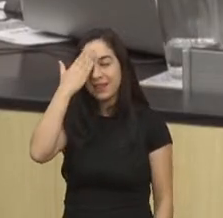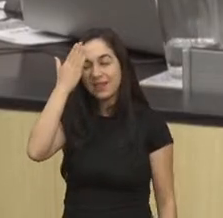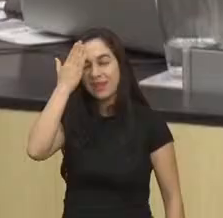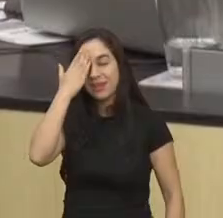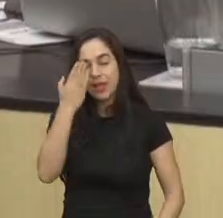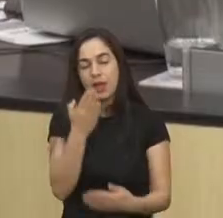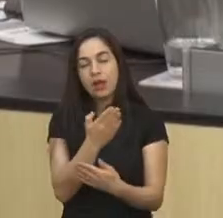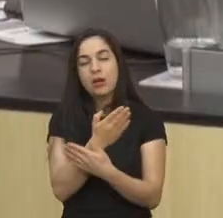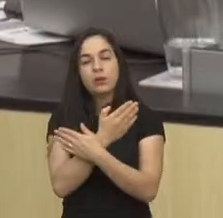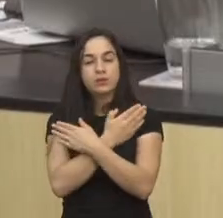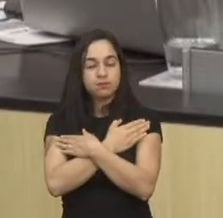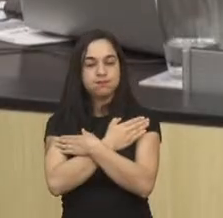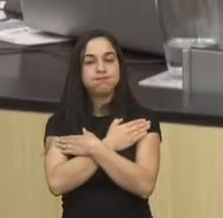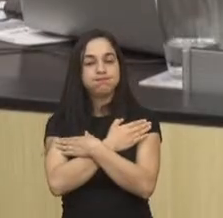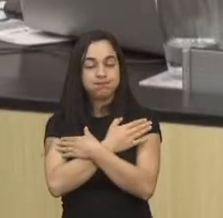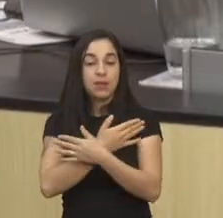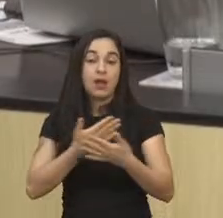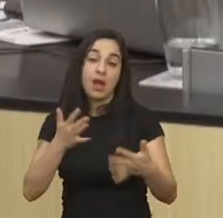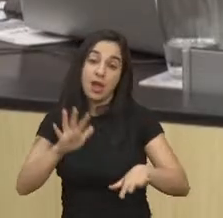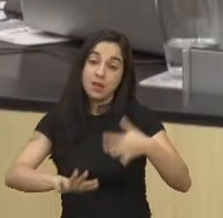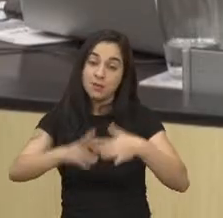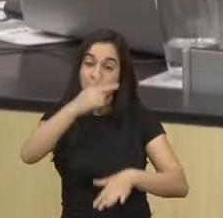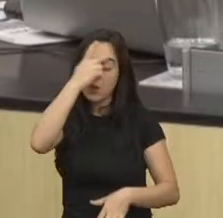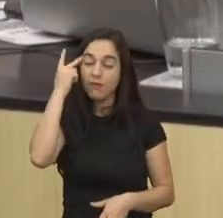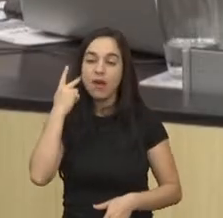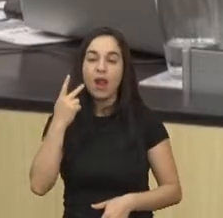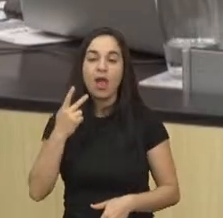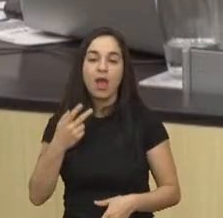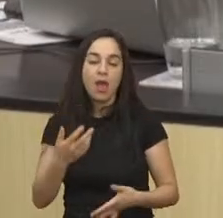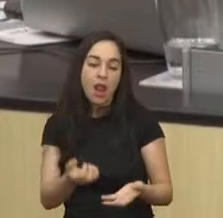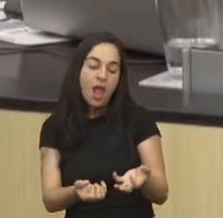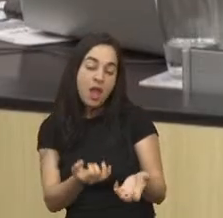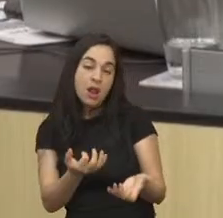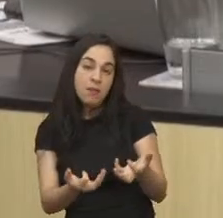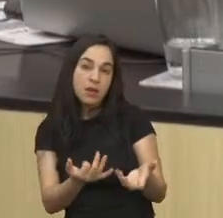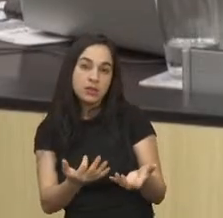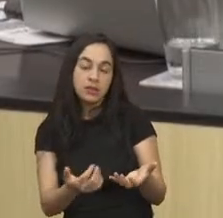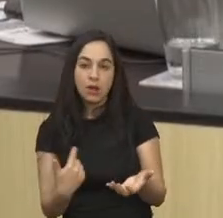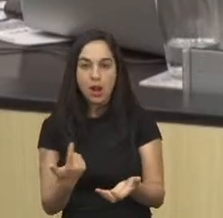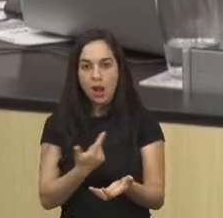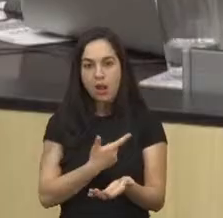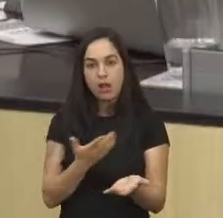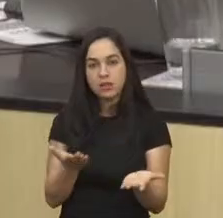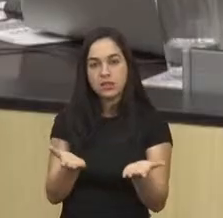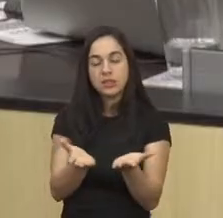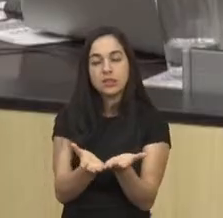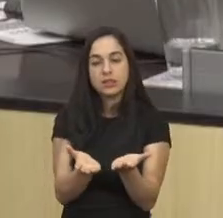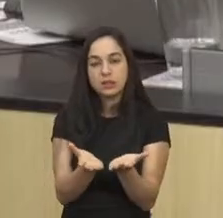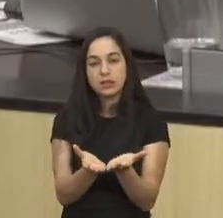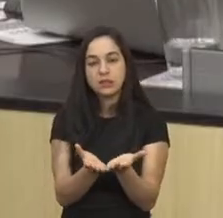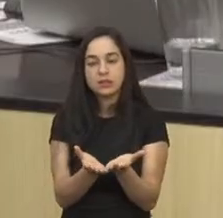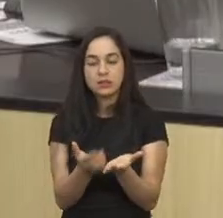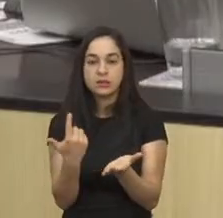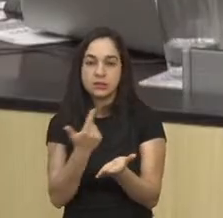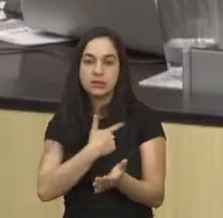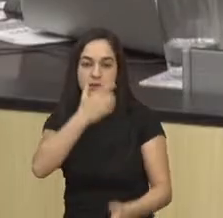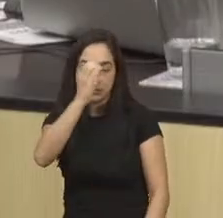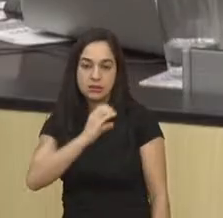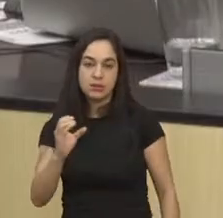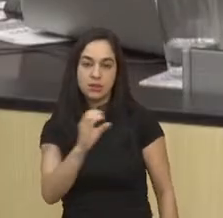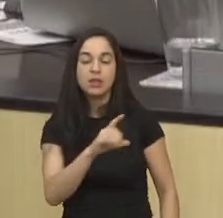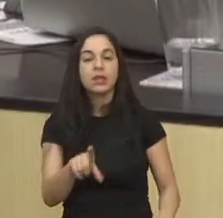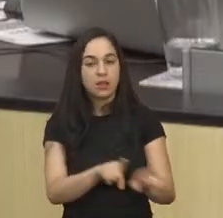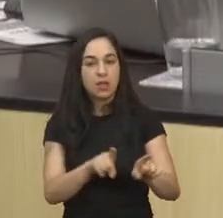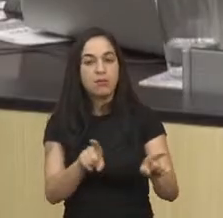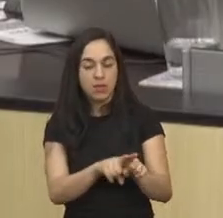vezes as pessoas falam da cremação, viu, Jean? Nós cristãos, nós também aprovamos a